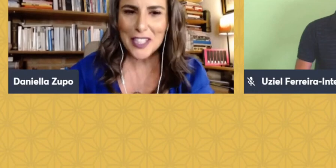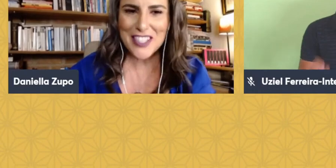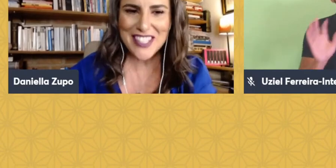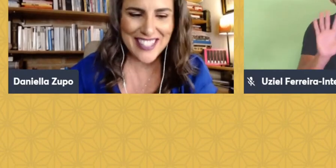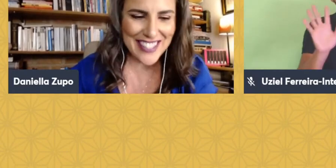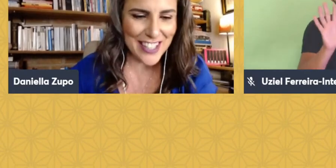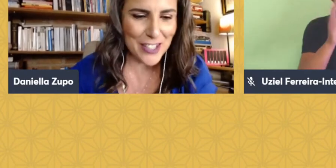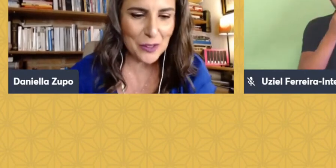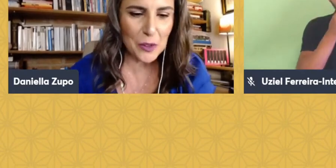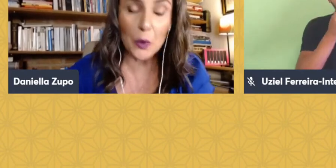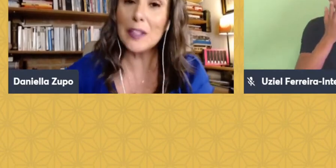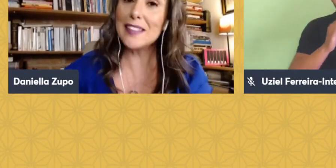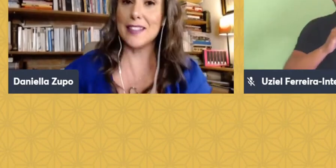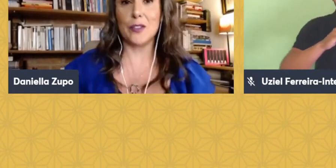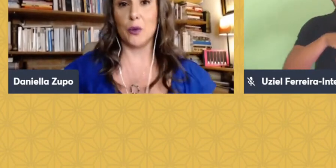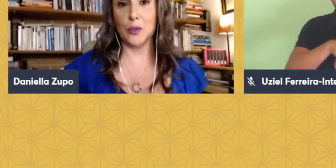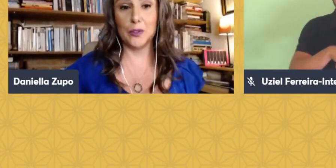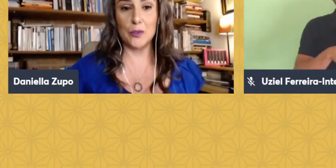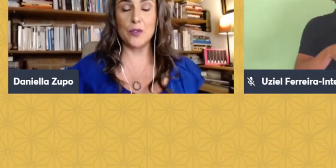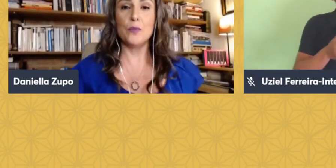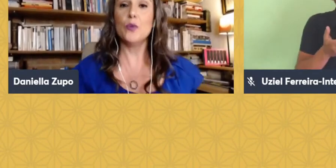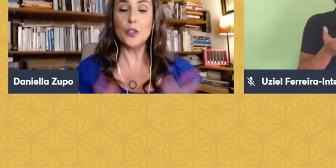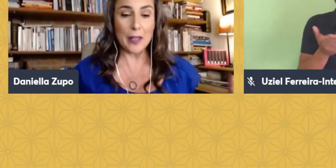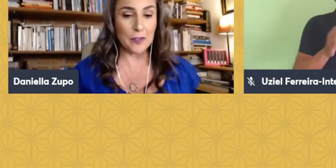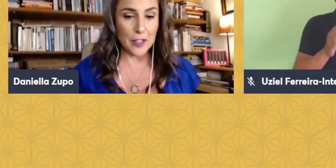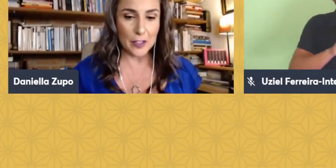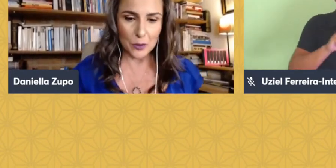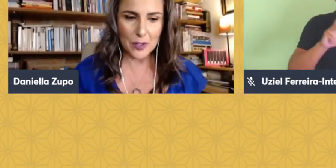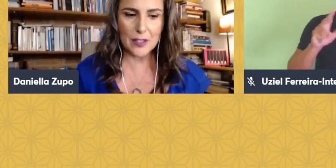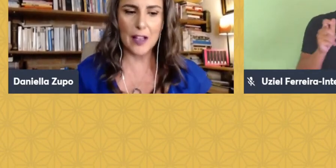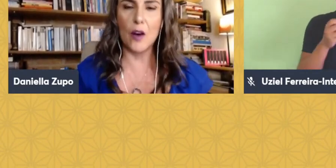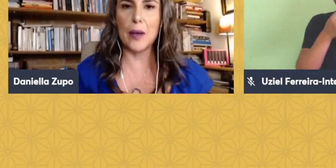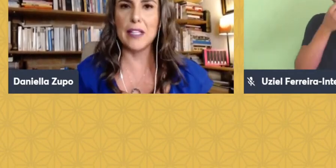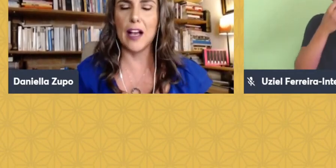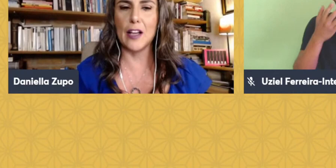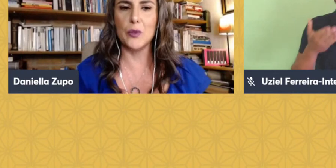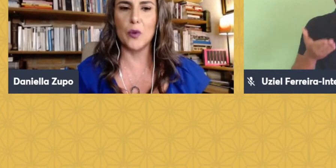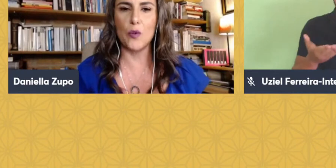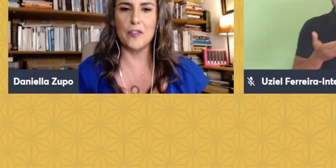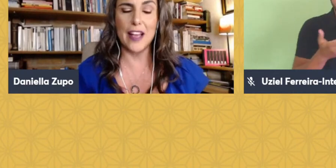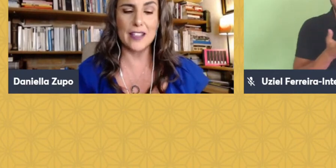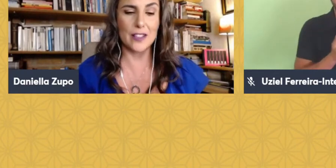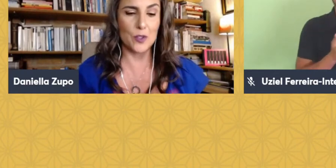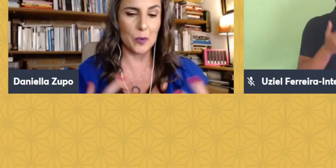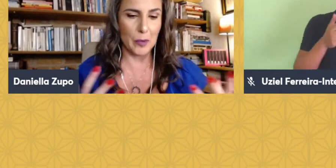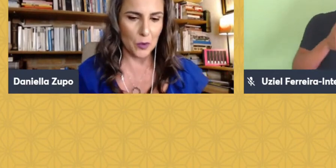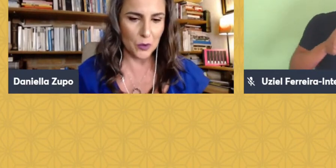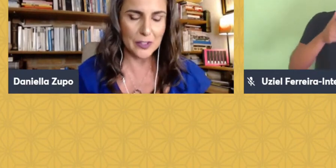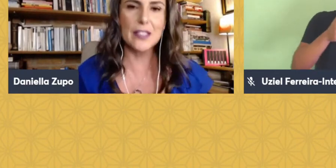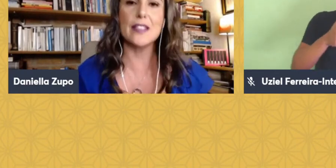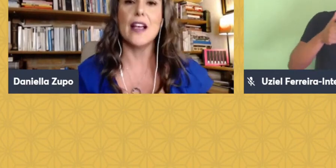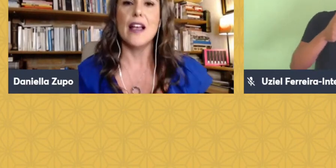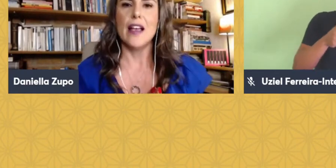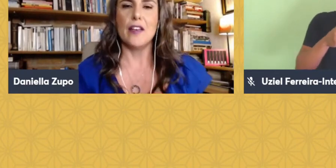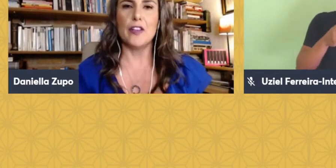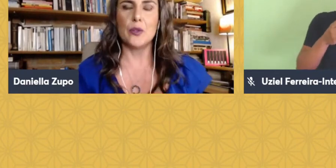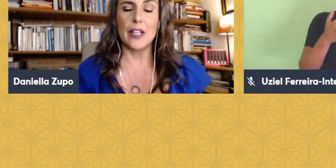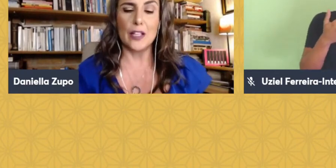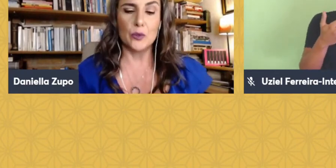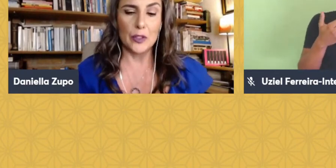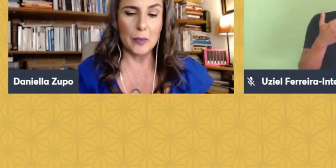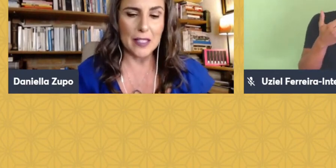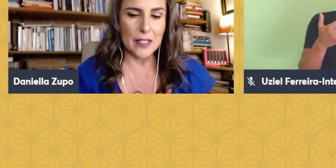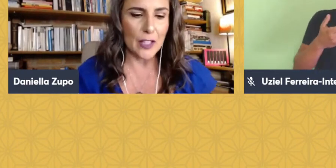Oi boa noite sejam todas e todos muito bem vindos ao é binário conversa sobre perguntas